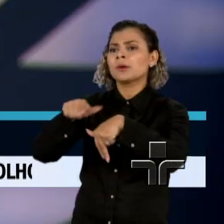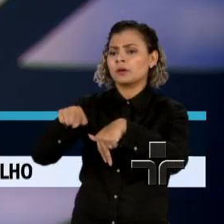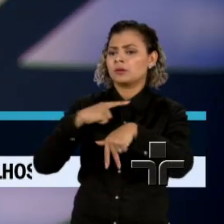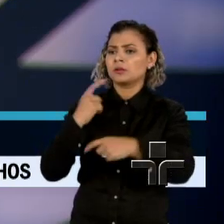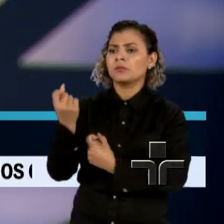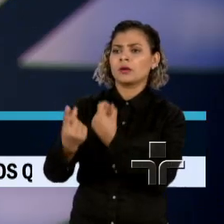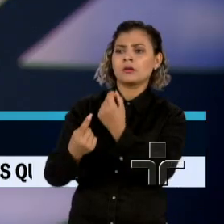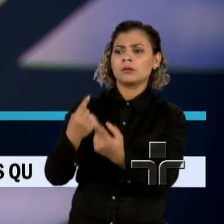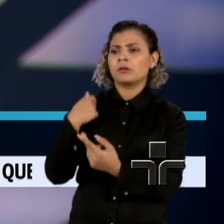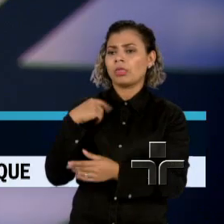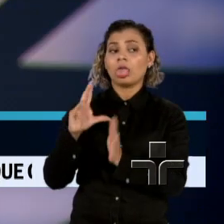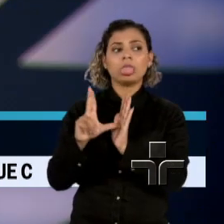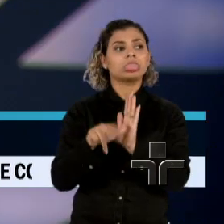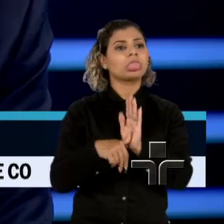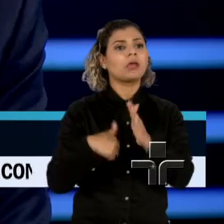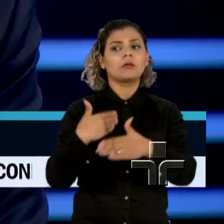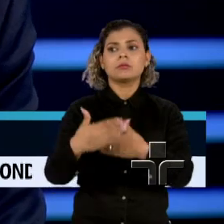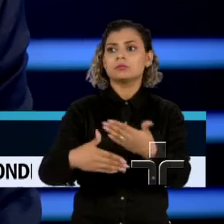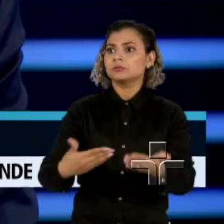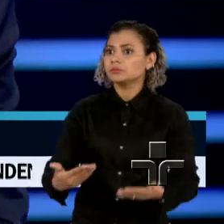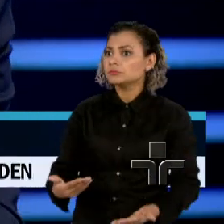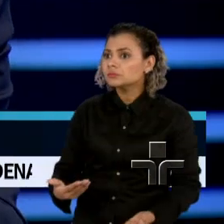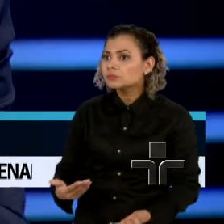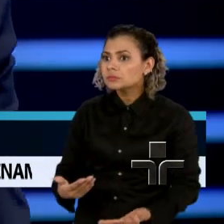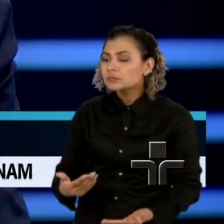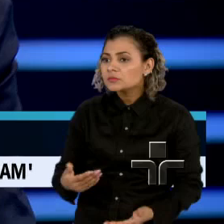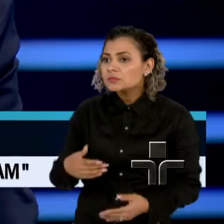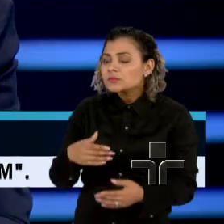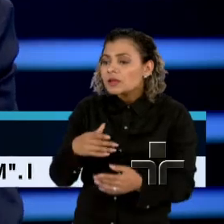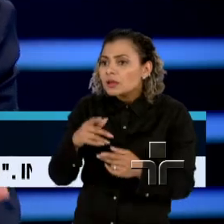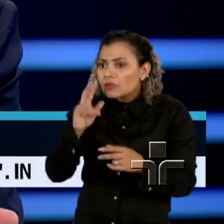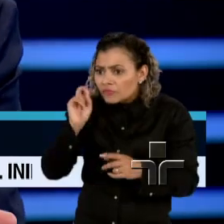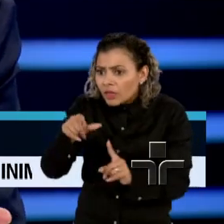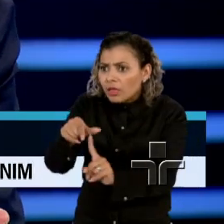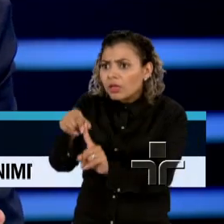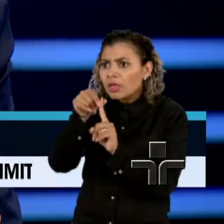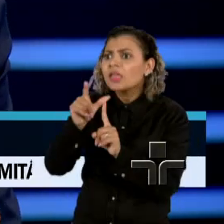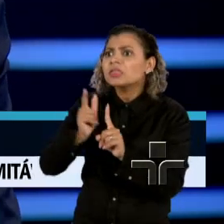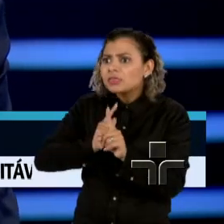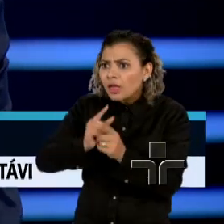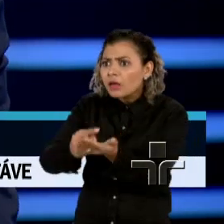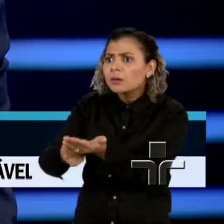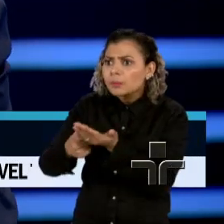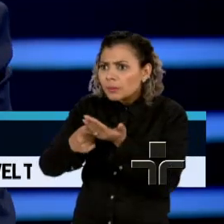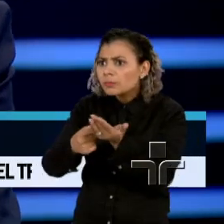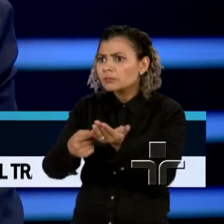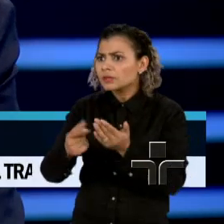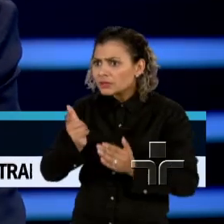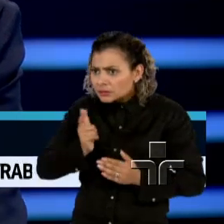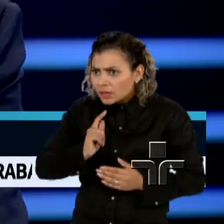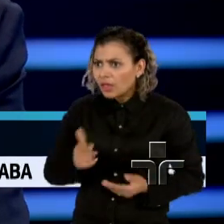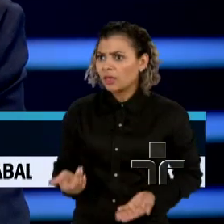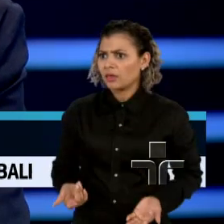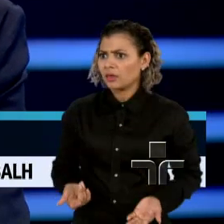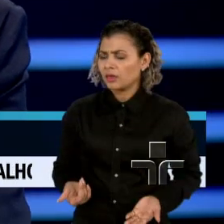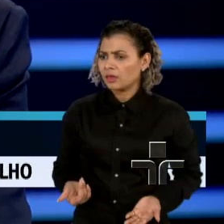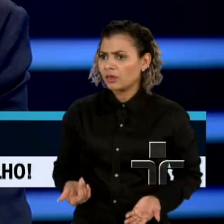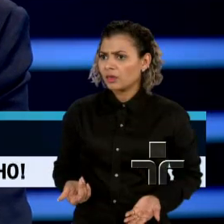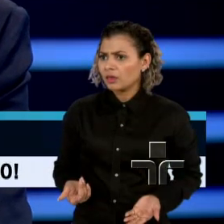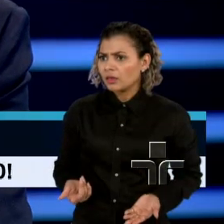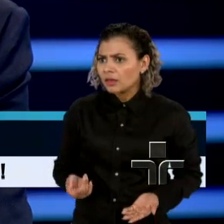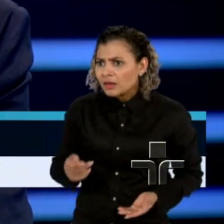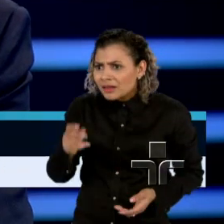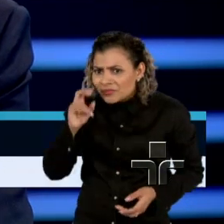inclusive um conselheiro do Tribunal de Contas. Ou seja, ela está indicando que tem um tipo de armação para chegar no